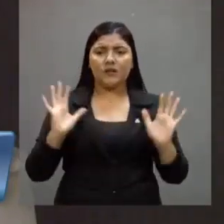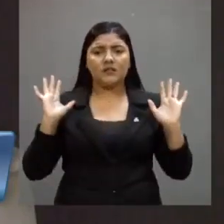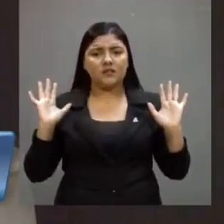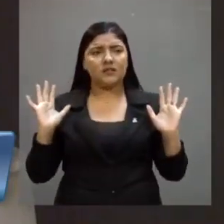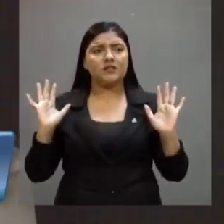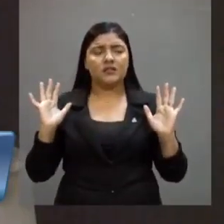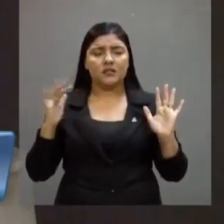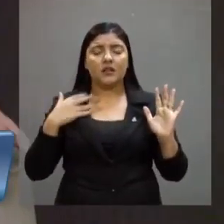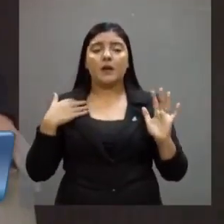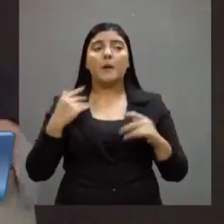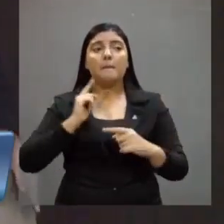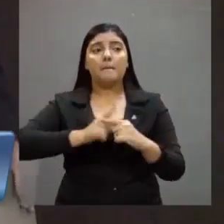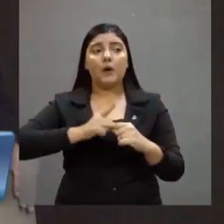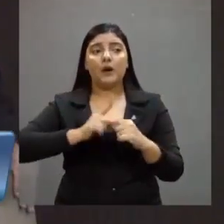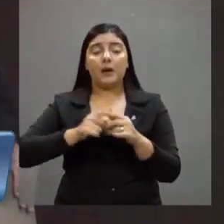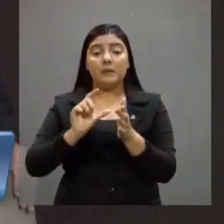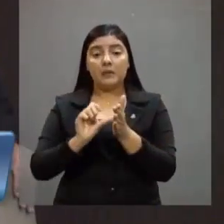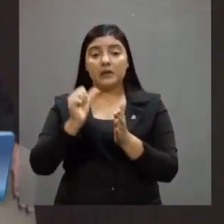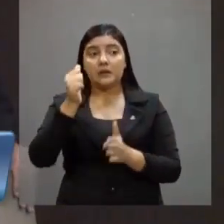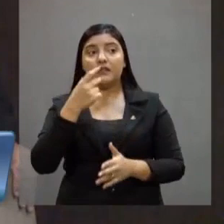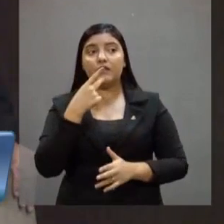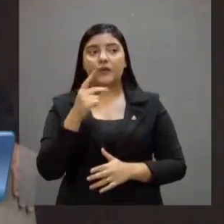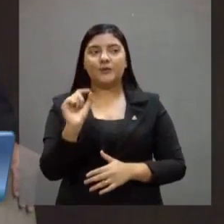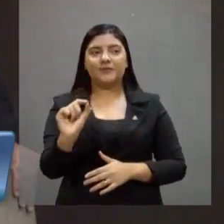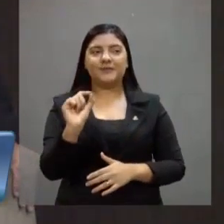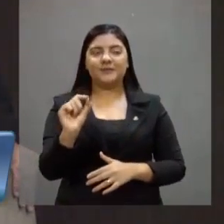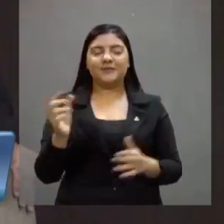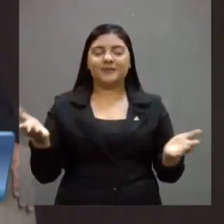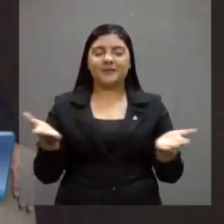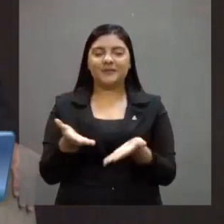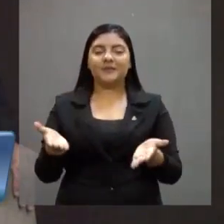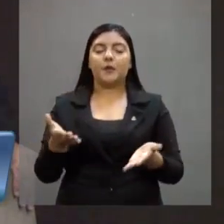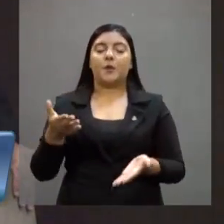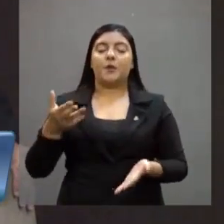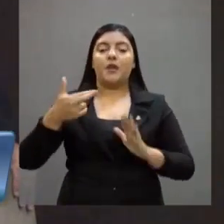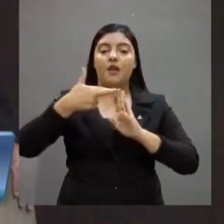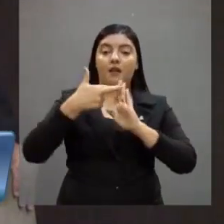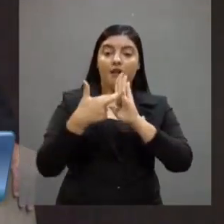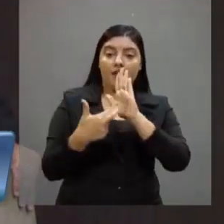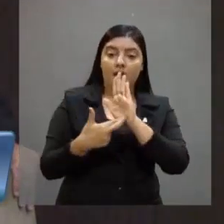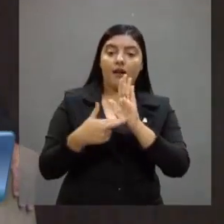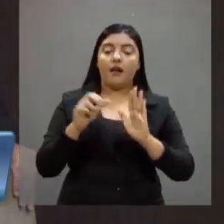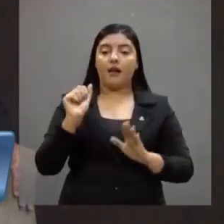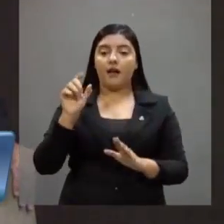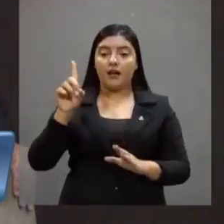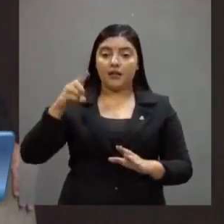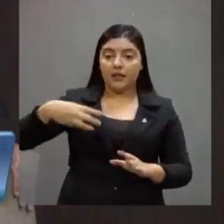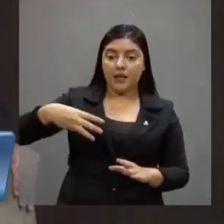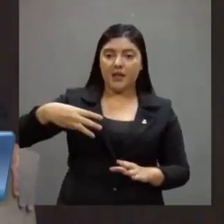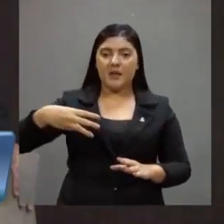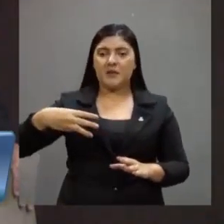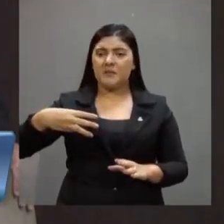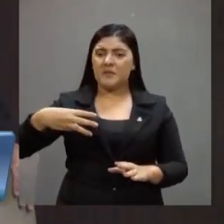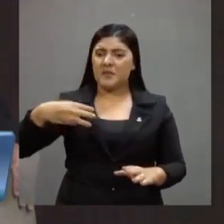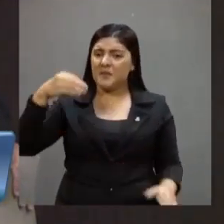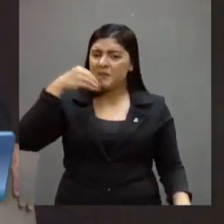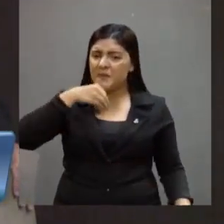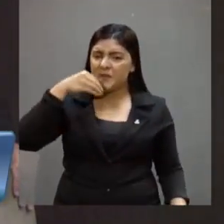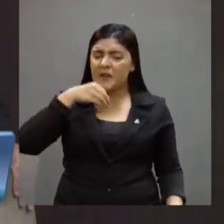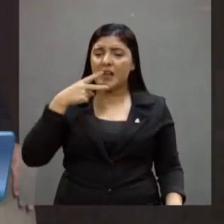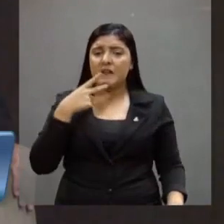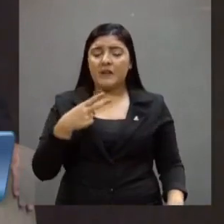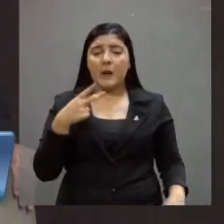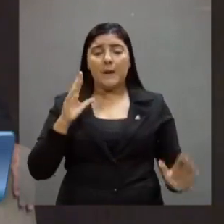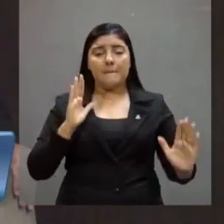Primeiro, porque utilizou-se de uma norma administrativa precária para dizer que